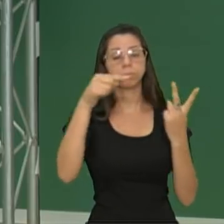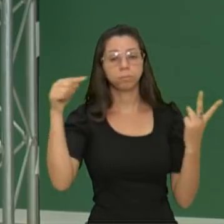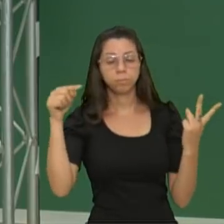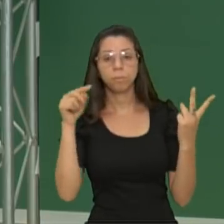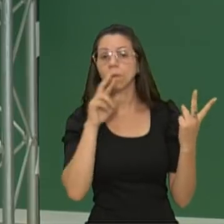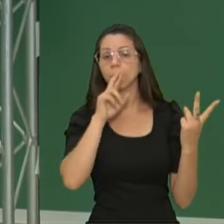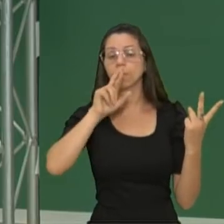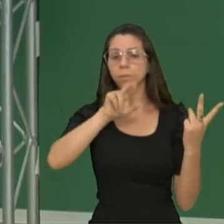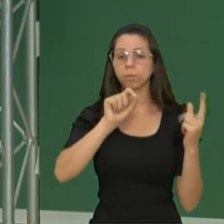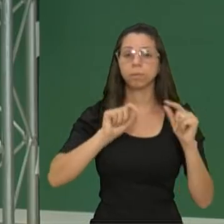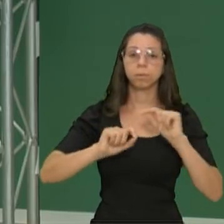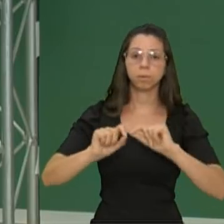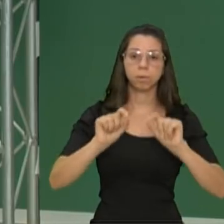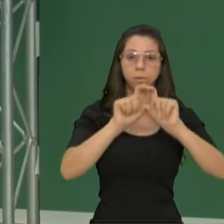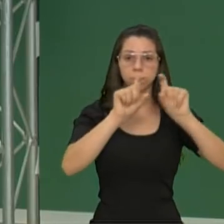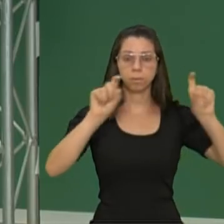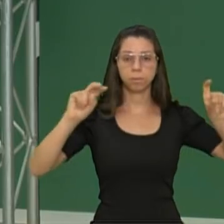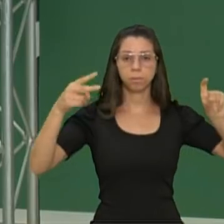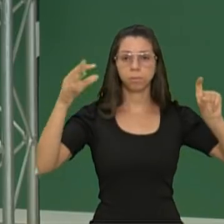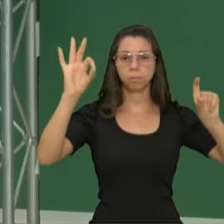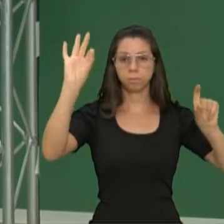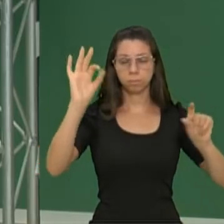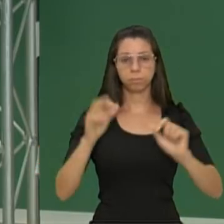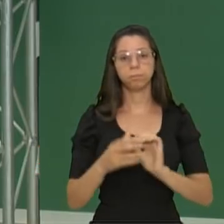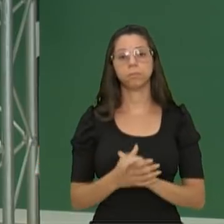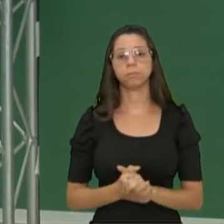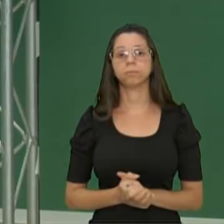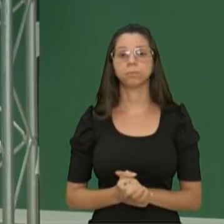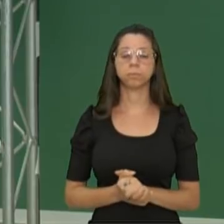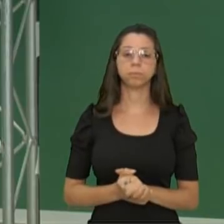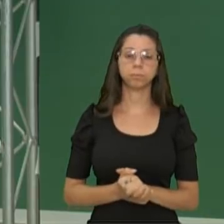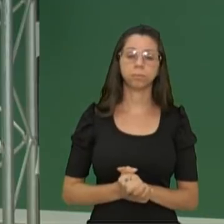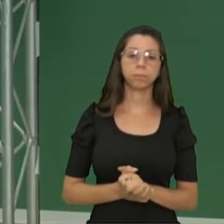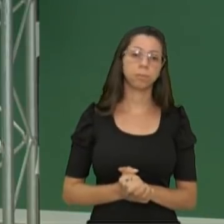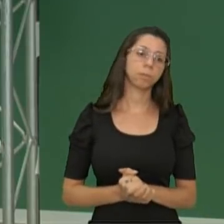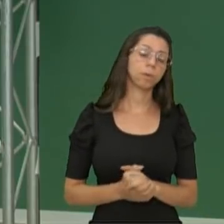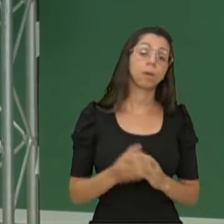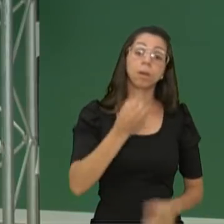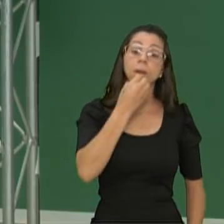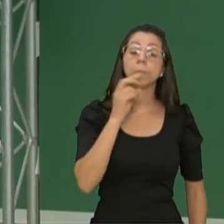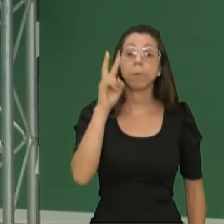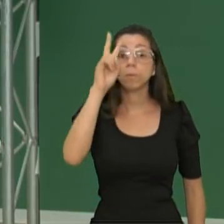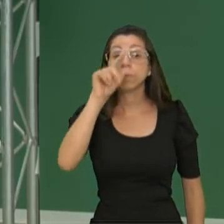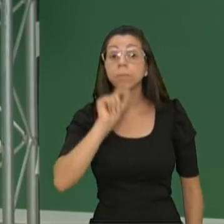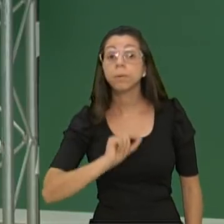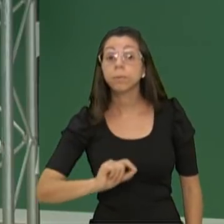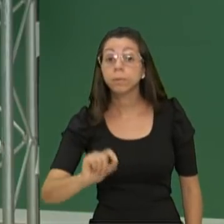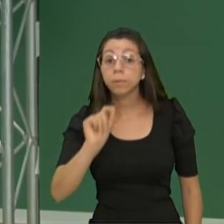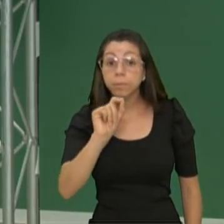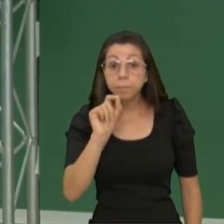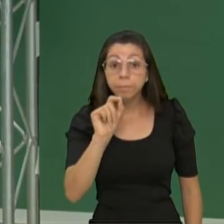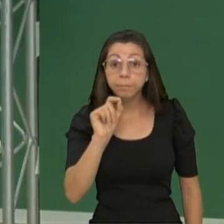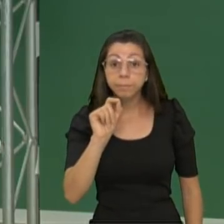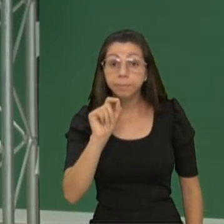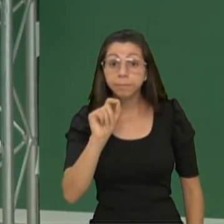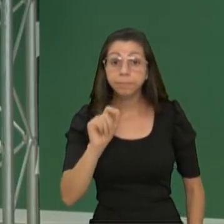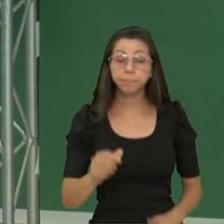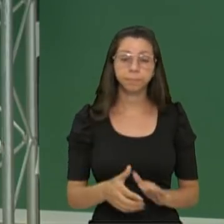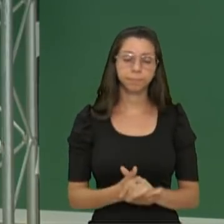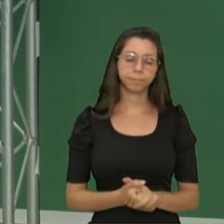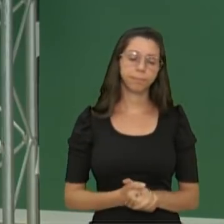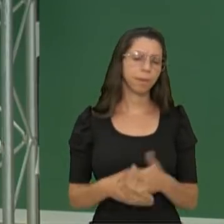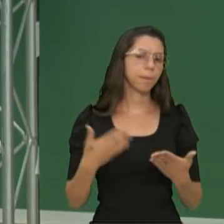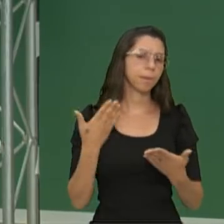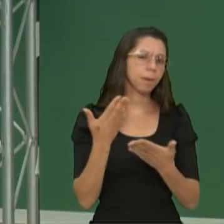na resolução de equações do segundo grau. O que é bom você lembrar? Olha só, na aula